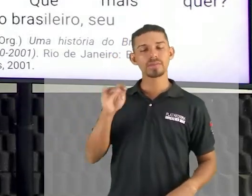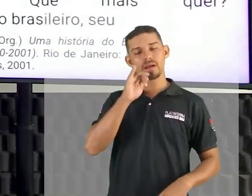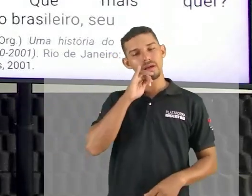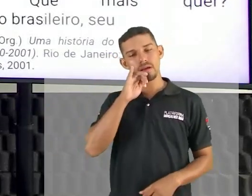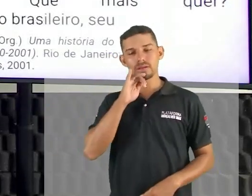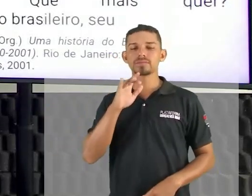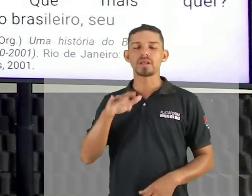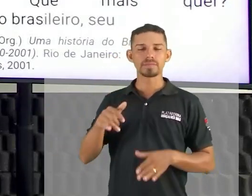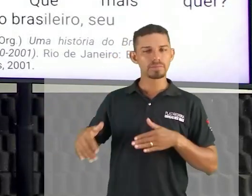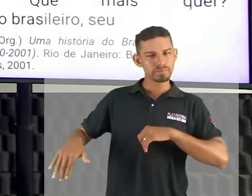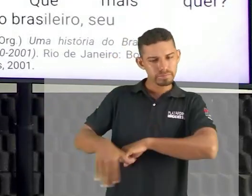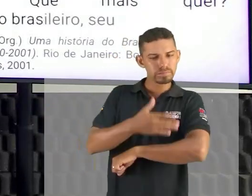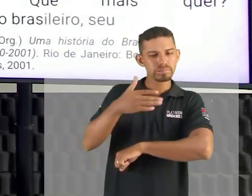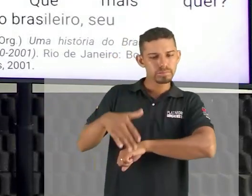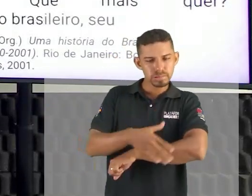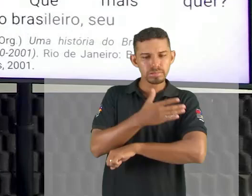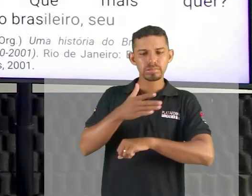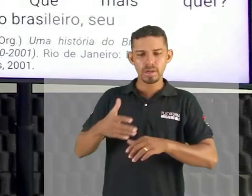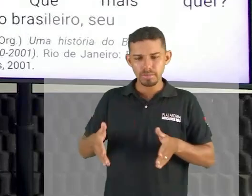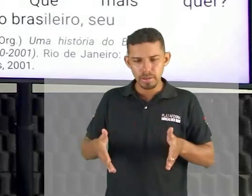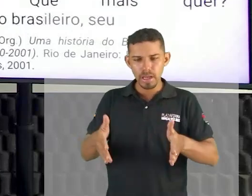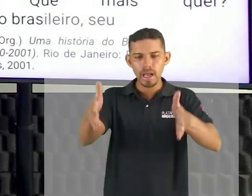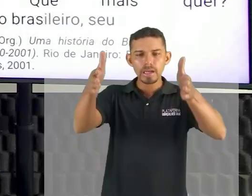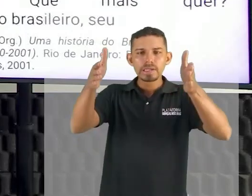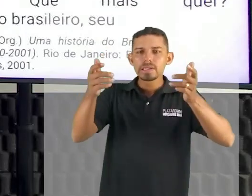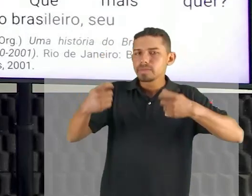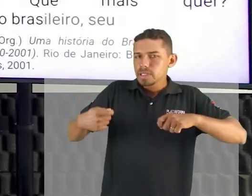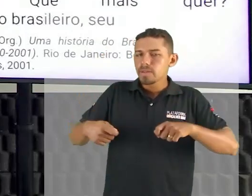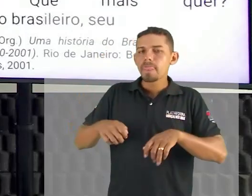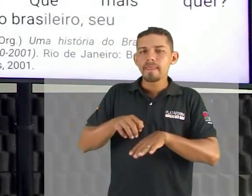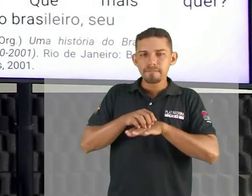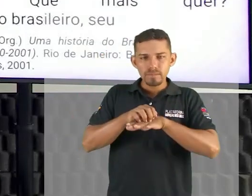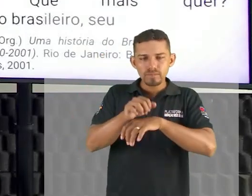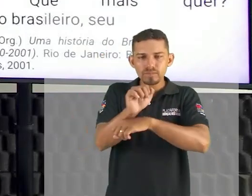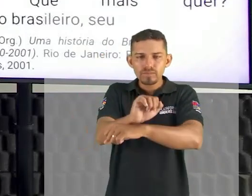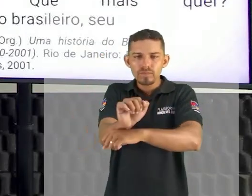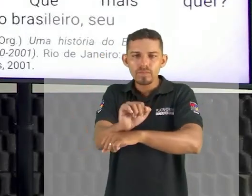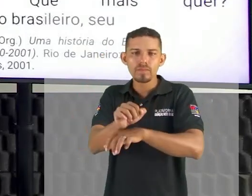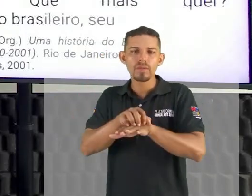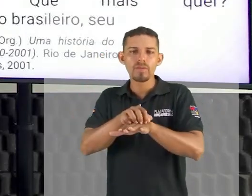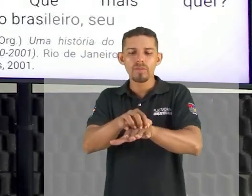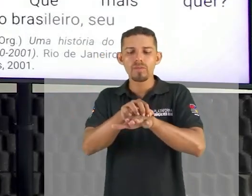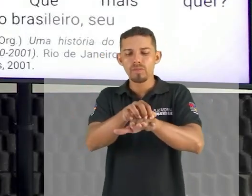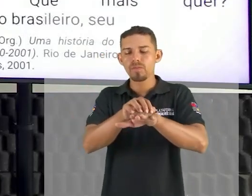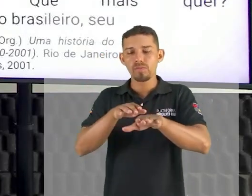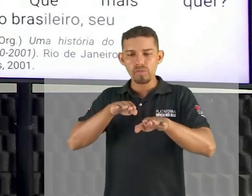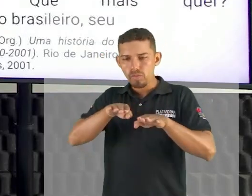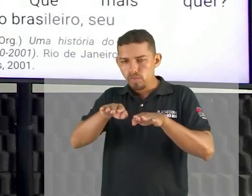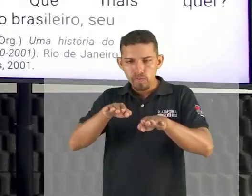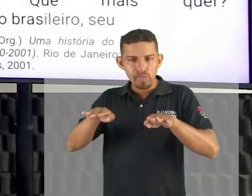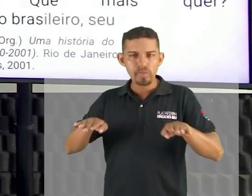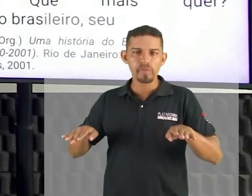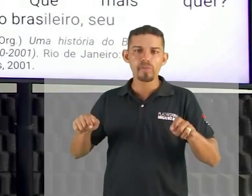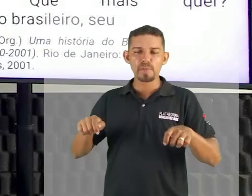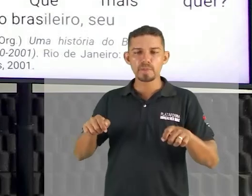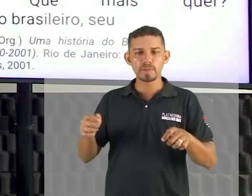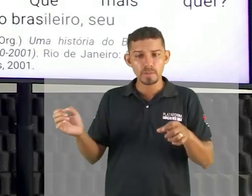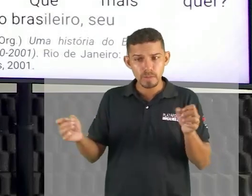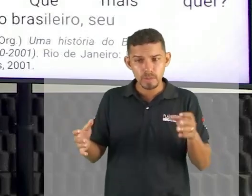questão das estradas, a construção de estradas, porque era necessário essas estradas para serem percorridas pelos automóveis, né,